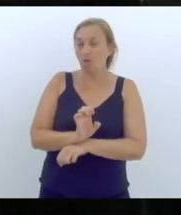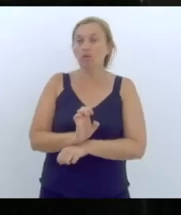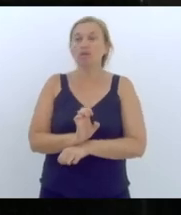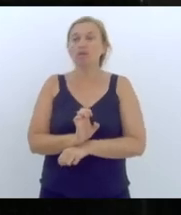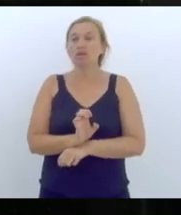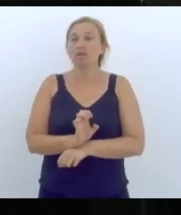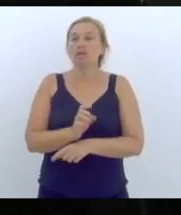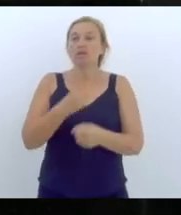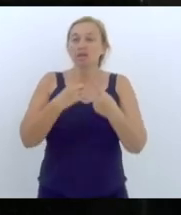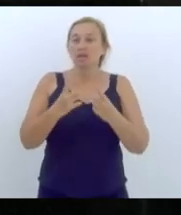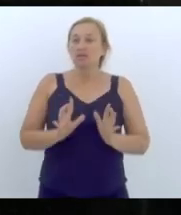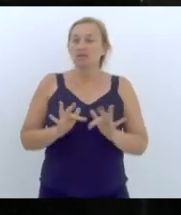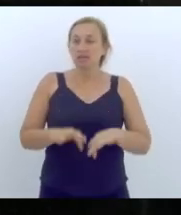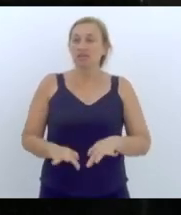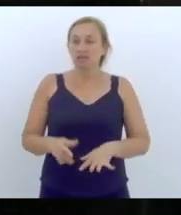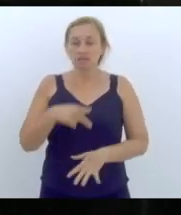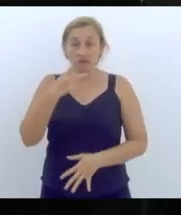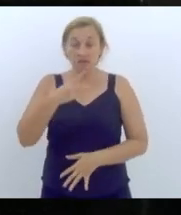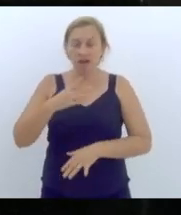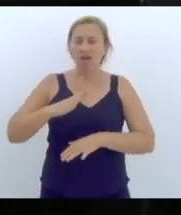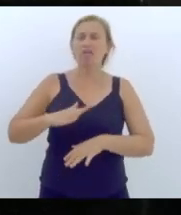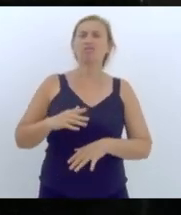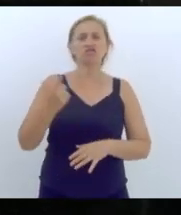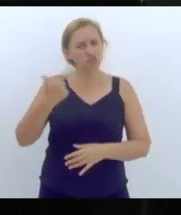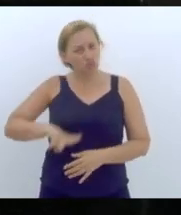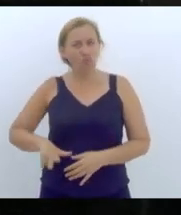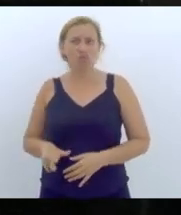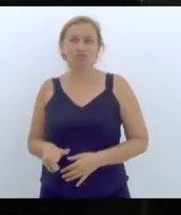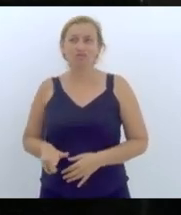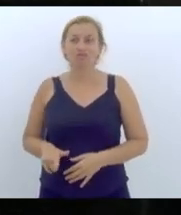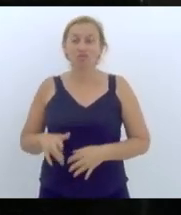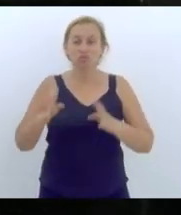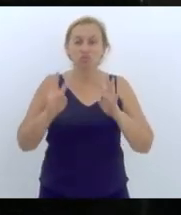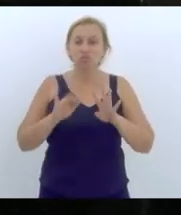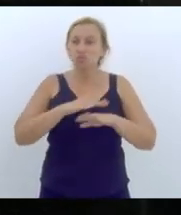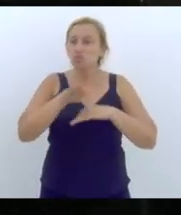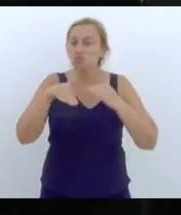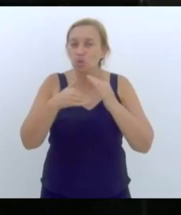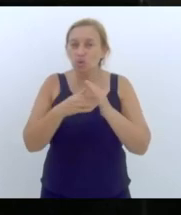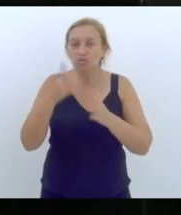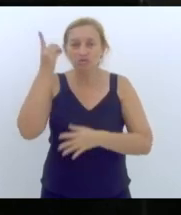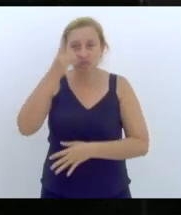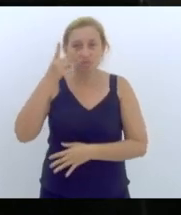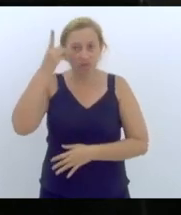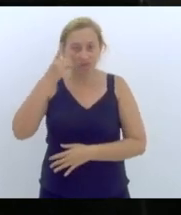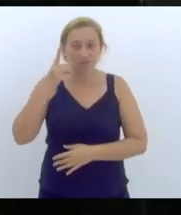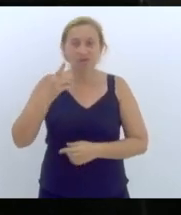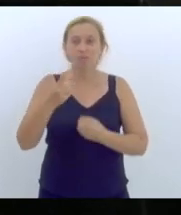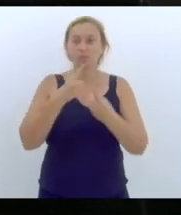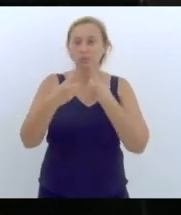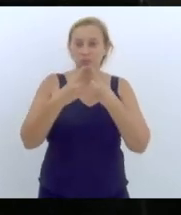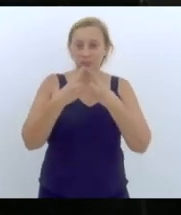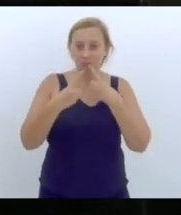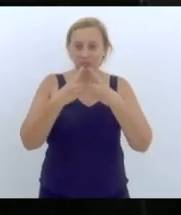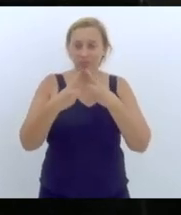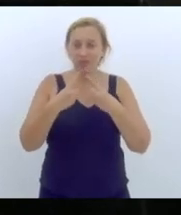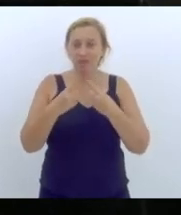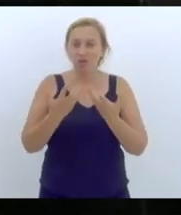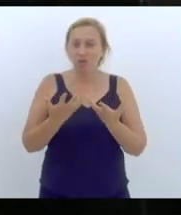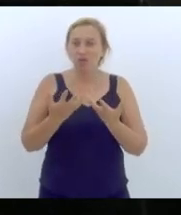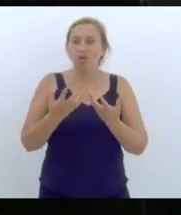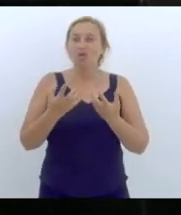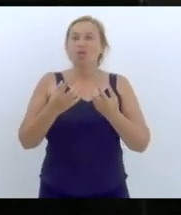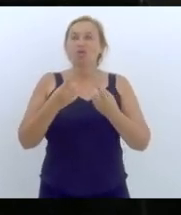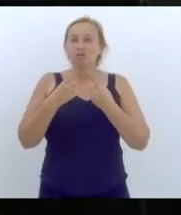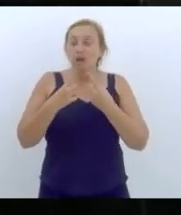presidente, encerrando aqui a minha fala e, mais uma vez, chamando todos os deputados para esse debate. Um debate que